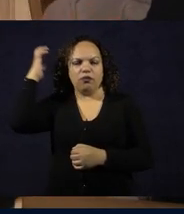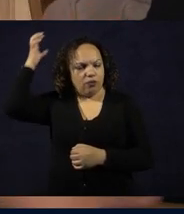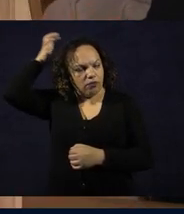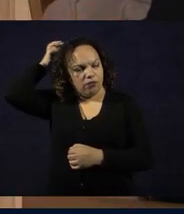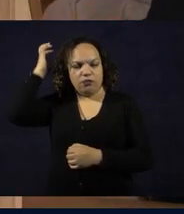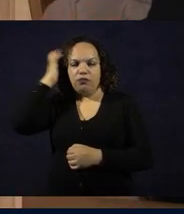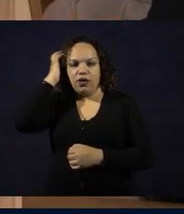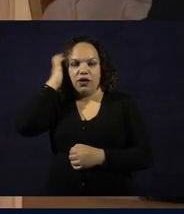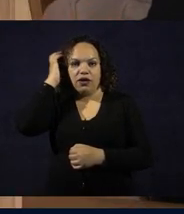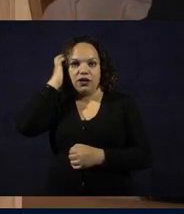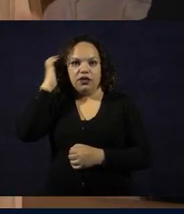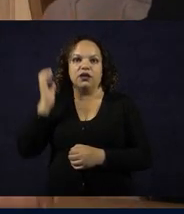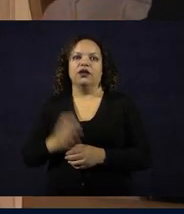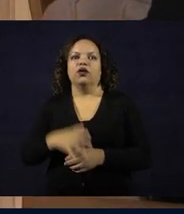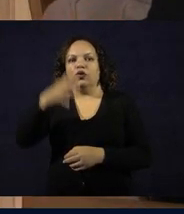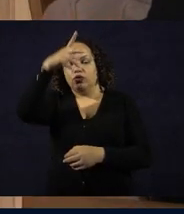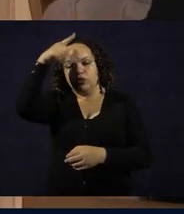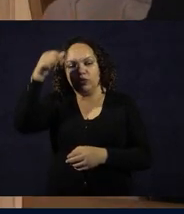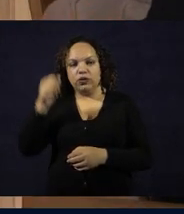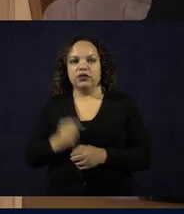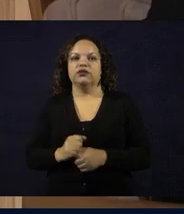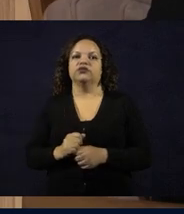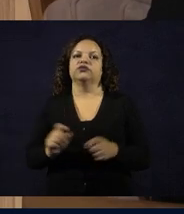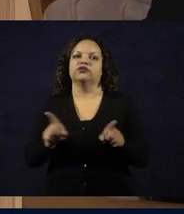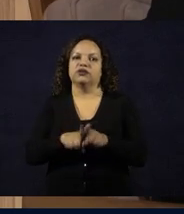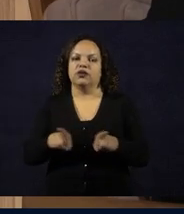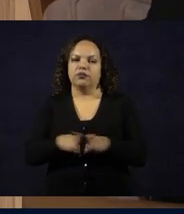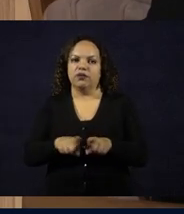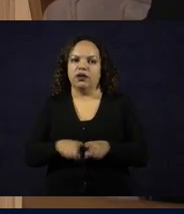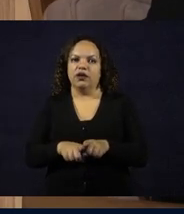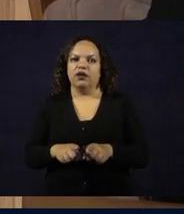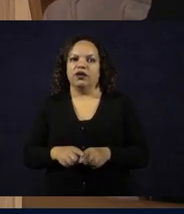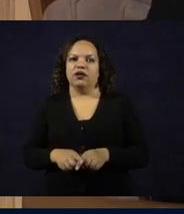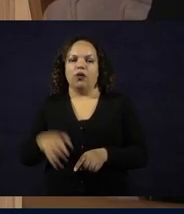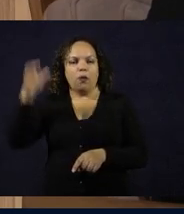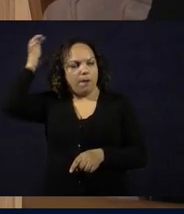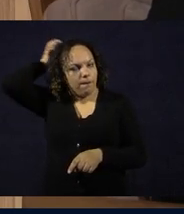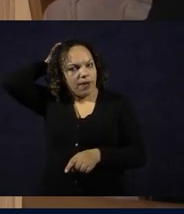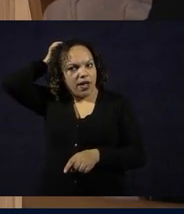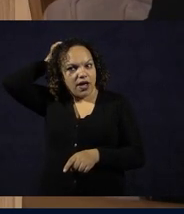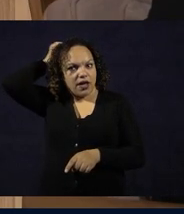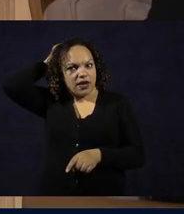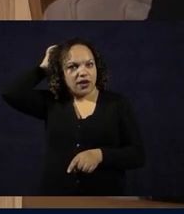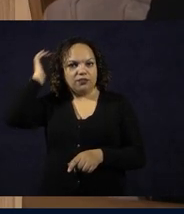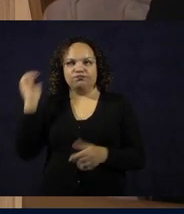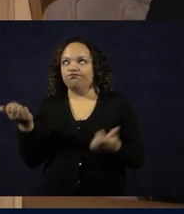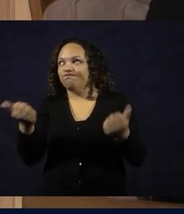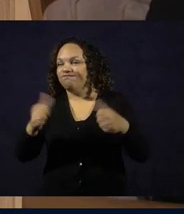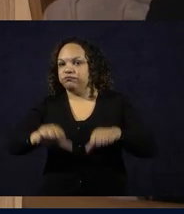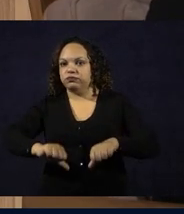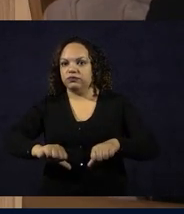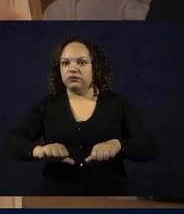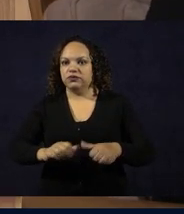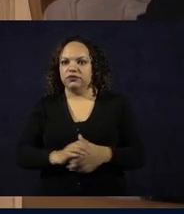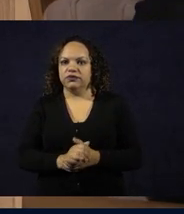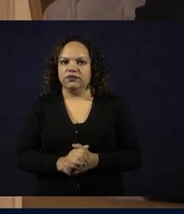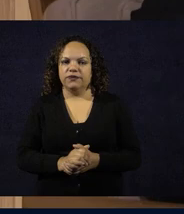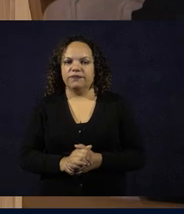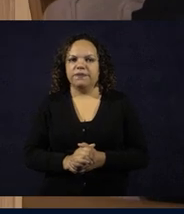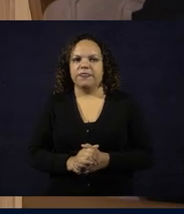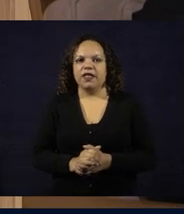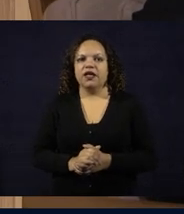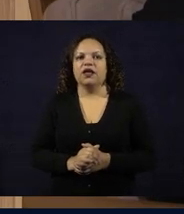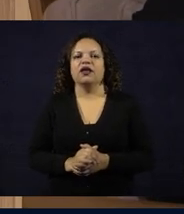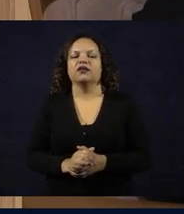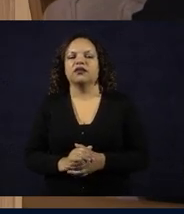o Tocantins até tá um pouco melhor o Piauí precisa bastante evolução o Pará é um verdadeiro desastre e a questão